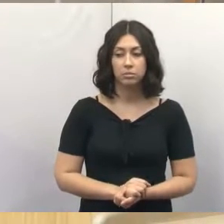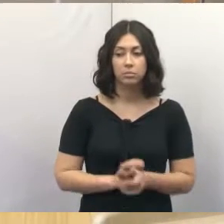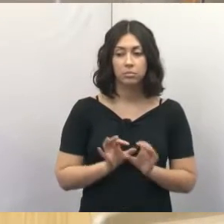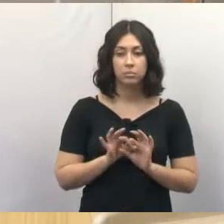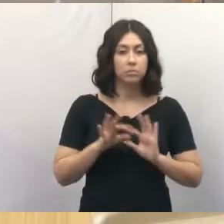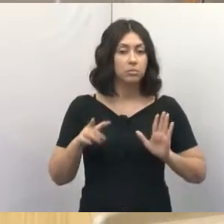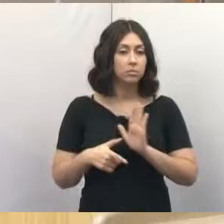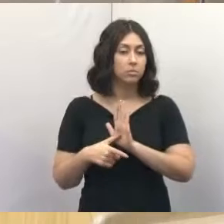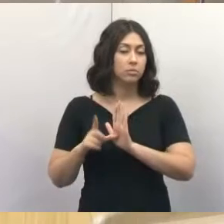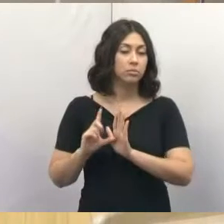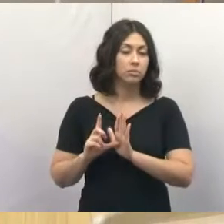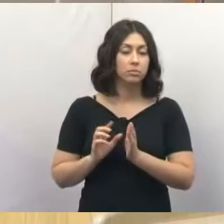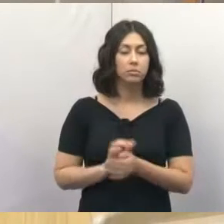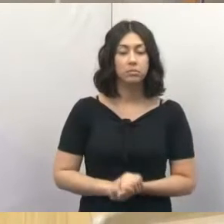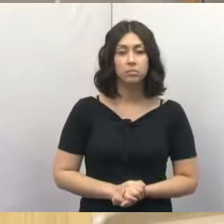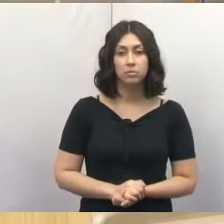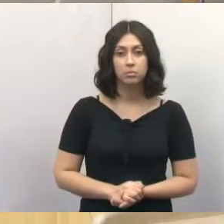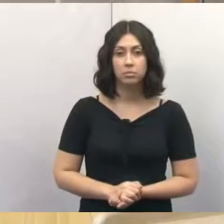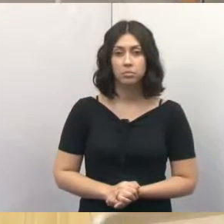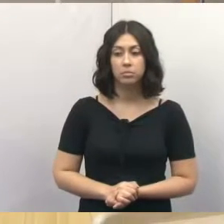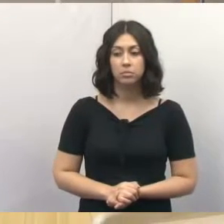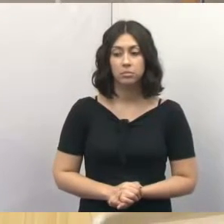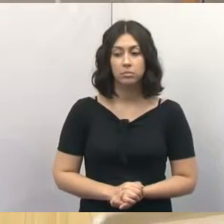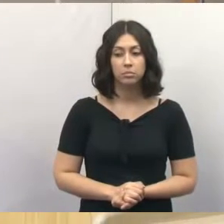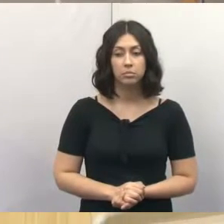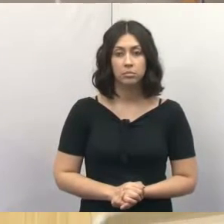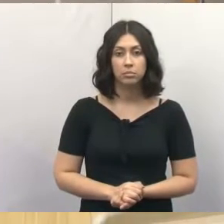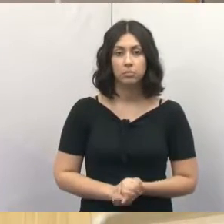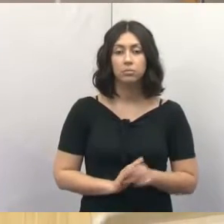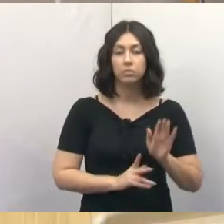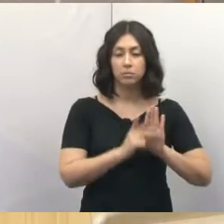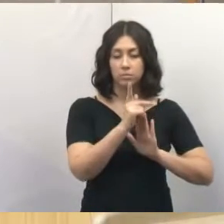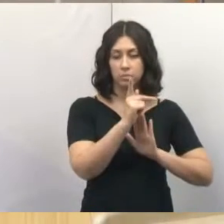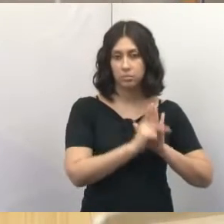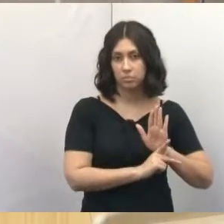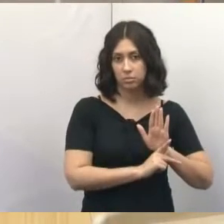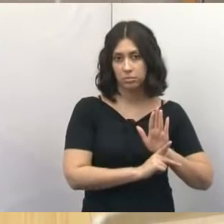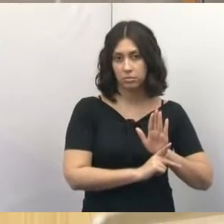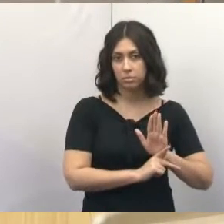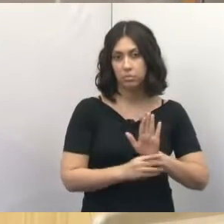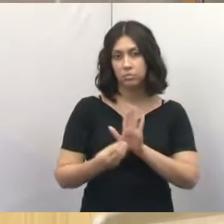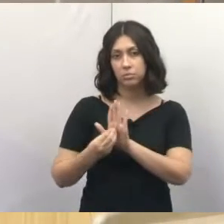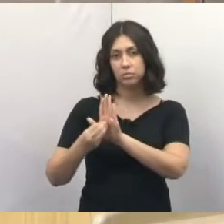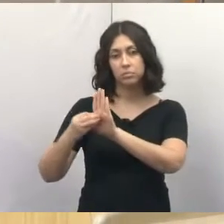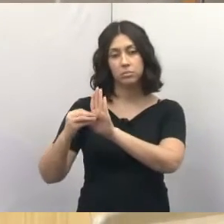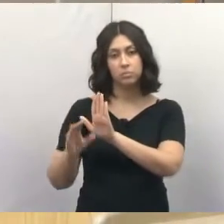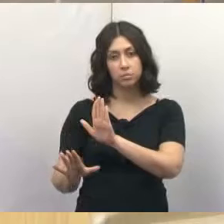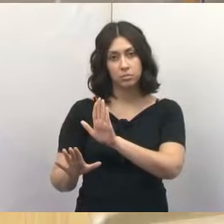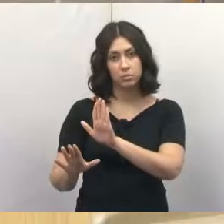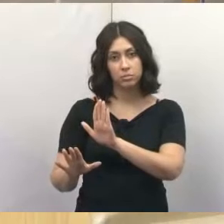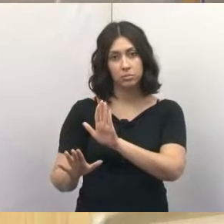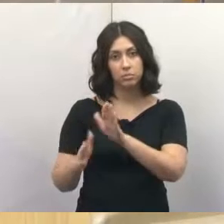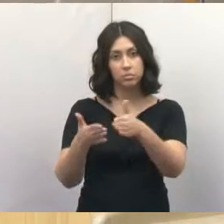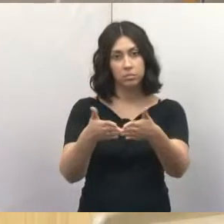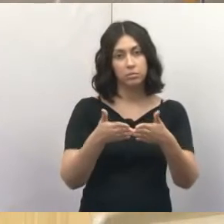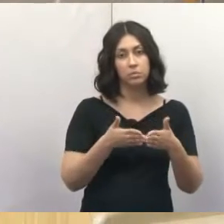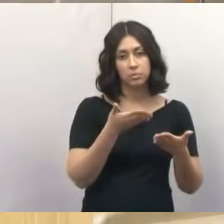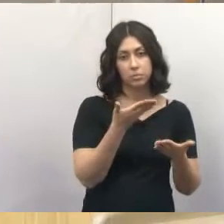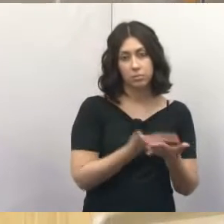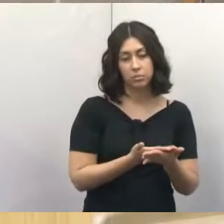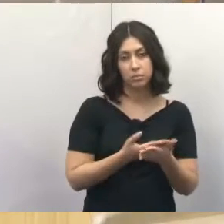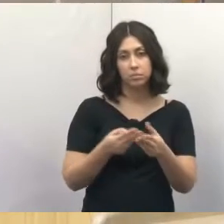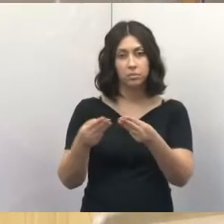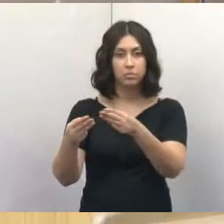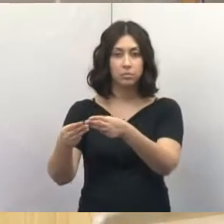disposições preliminares, capítulo 2 dos projetos, capítulo 3 das indicações, capítulo 4 dos requerimentos, capítulo 5